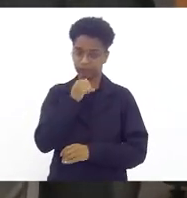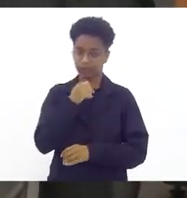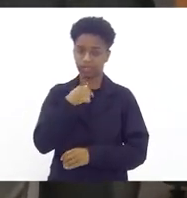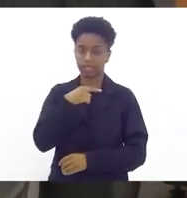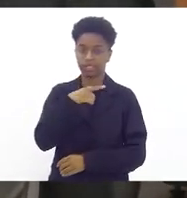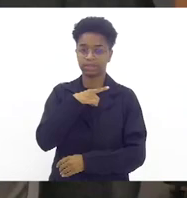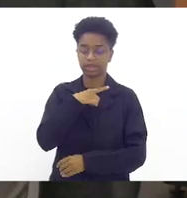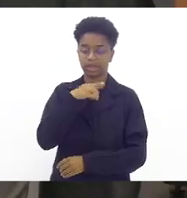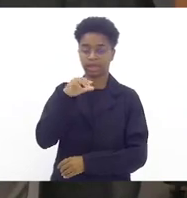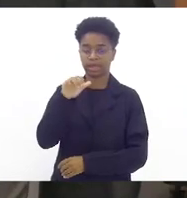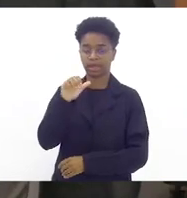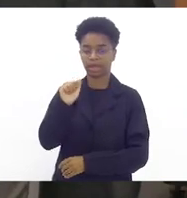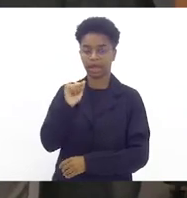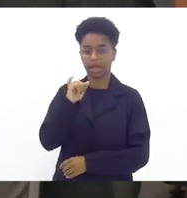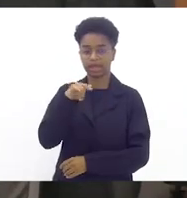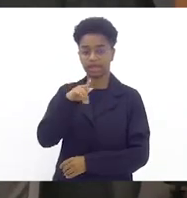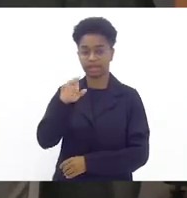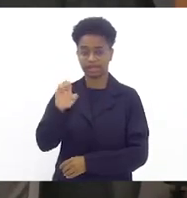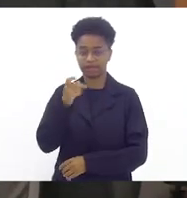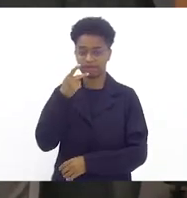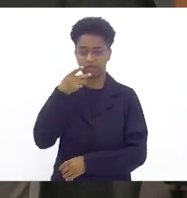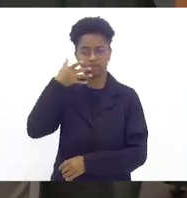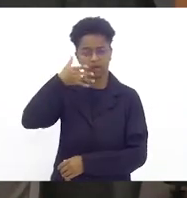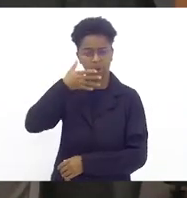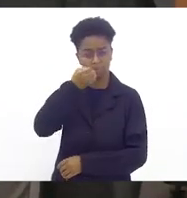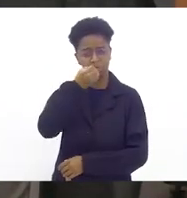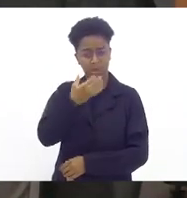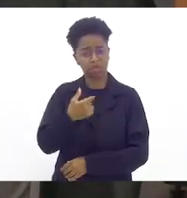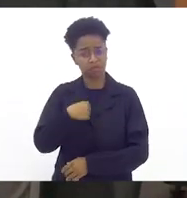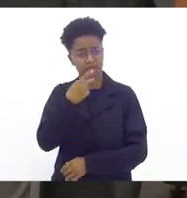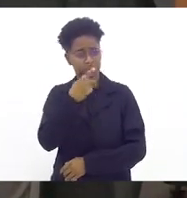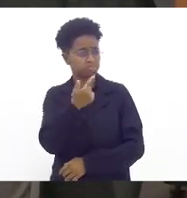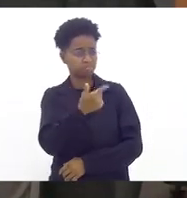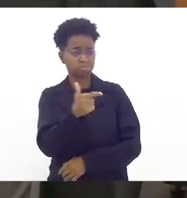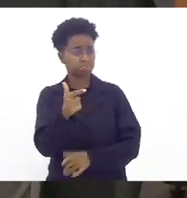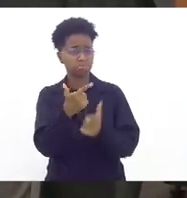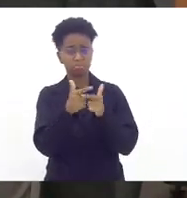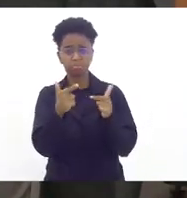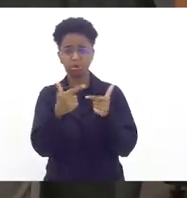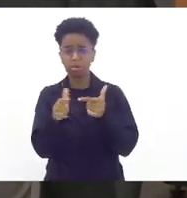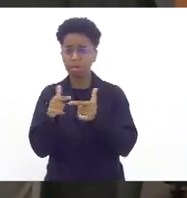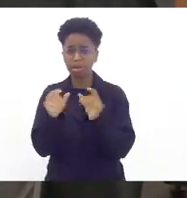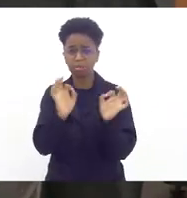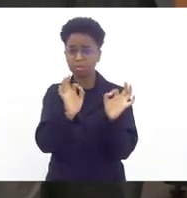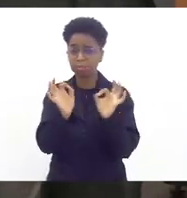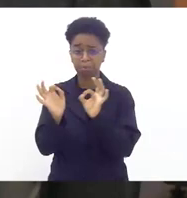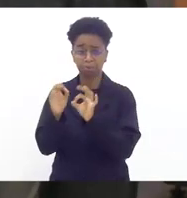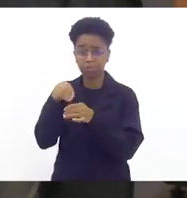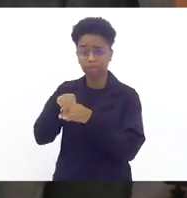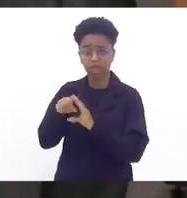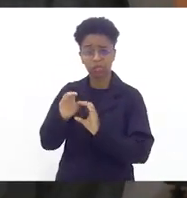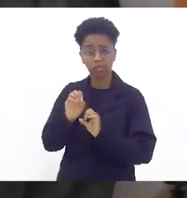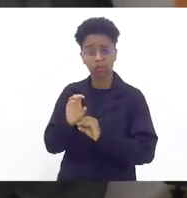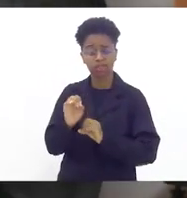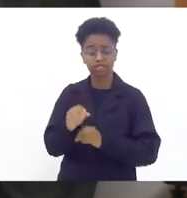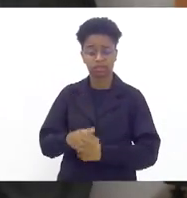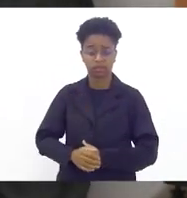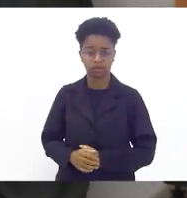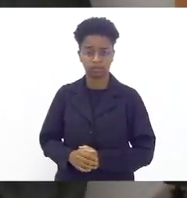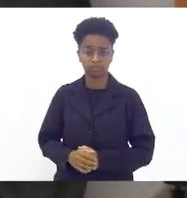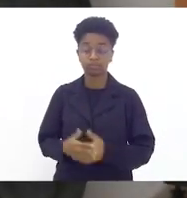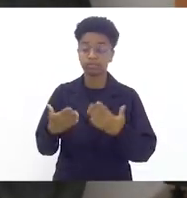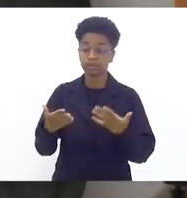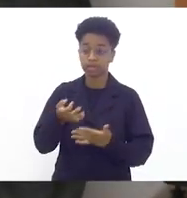Kaique, que falou muito bem, eu vou dizer assim, não tem problema nenhum na educação. Então, a